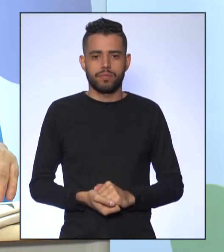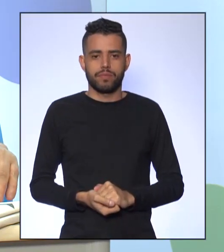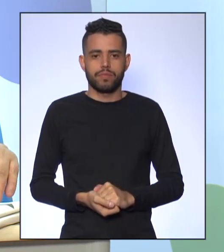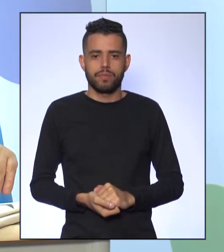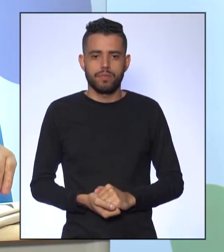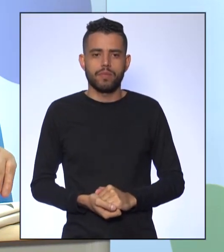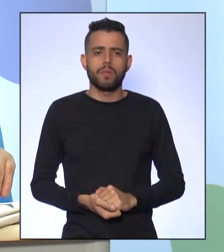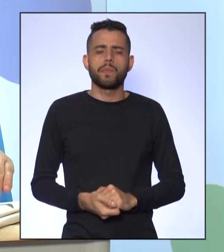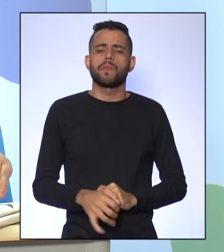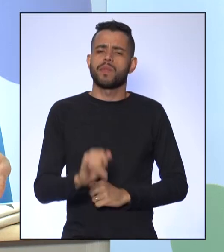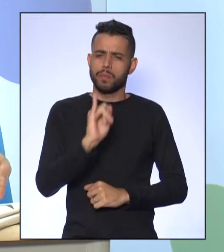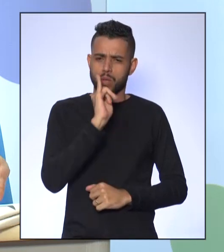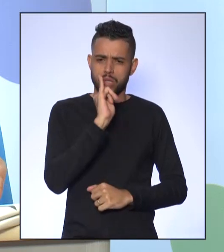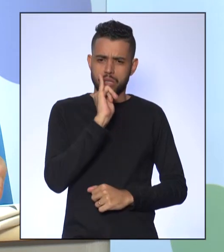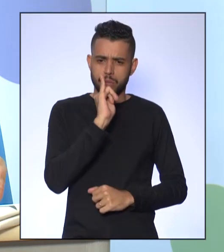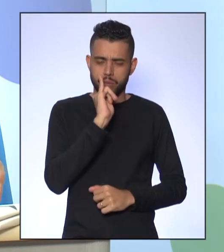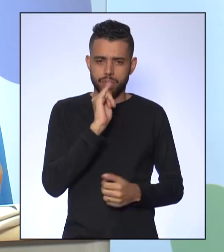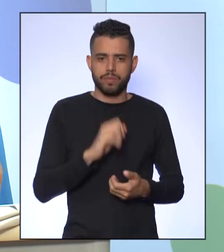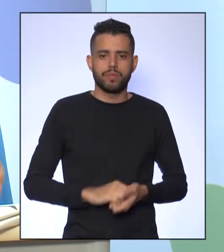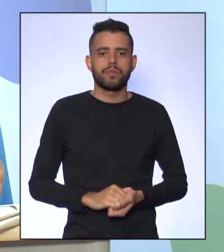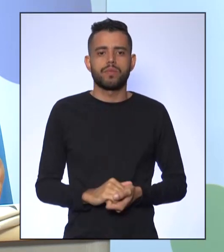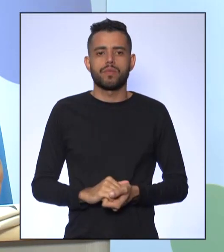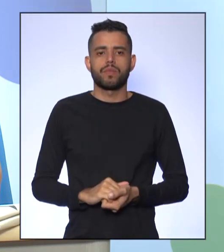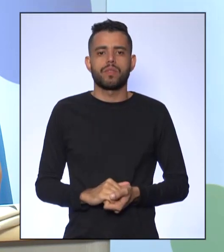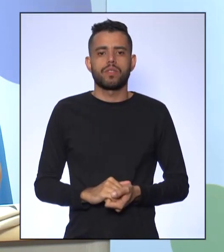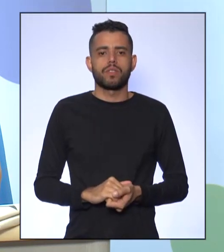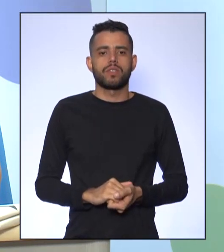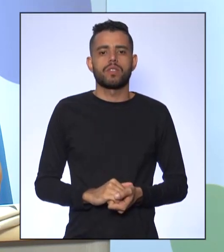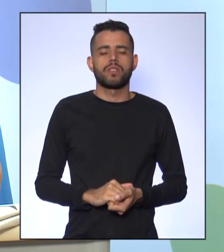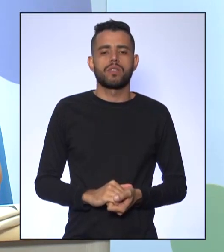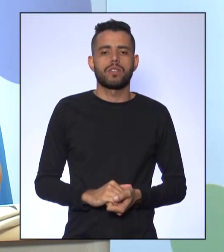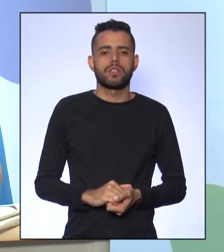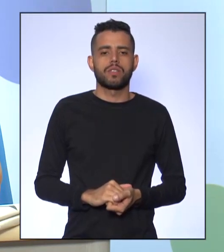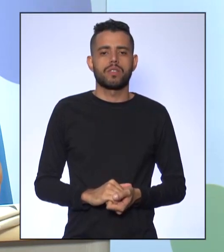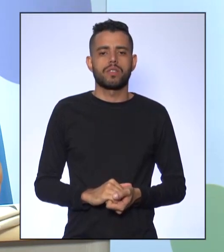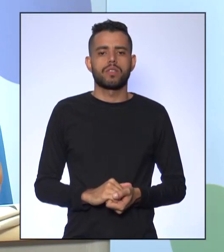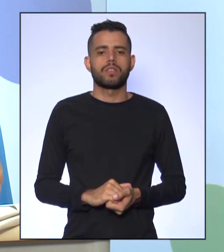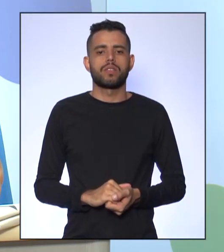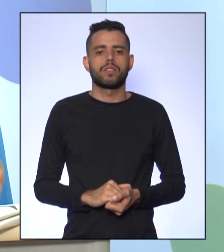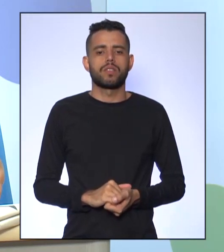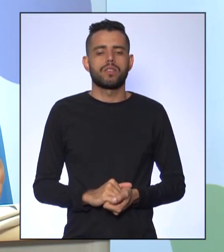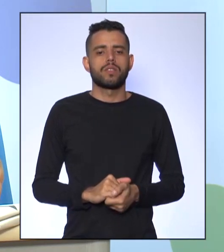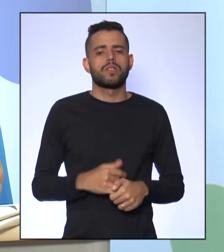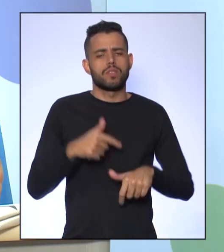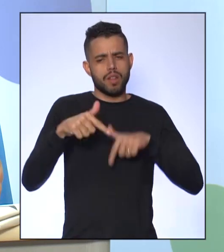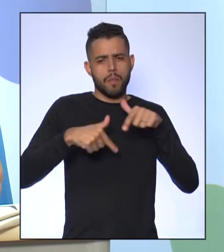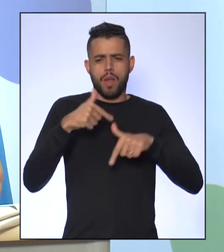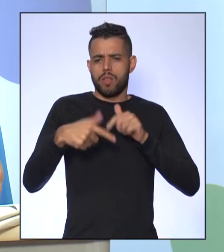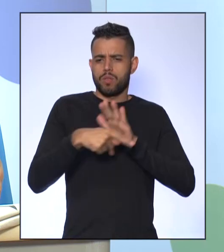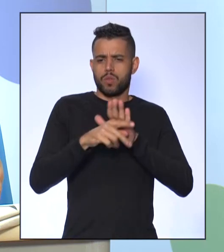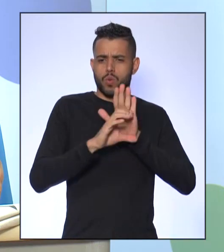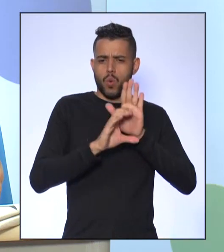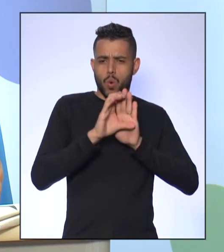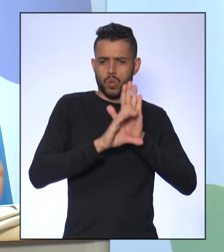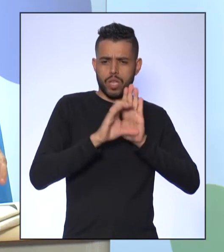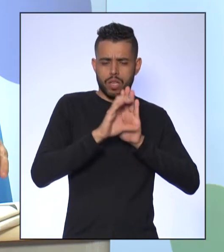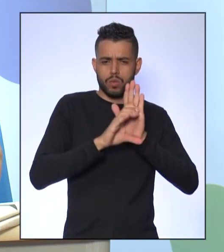Um exemplo disso, do trabalho com o conceito,